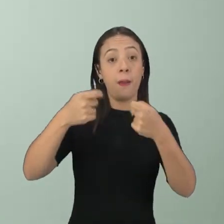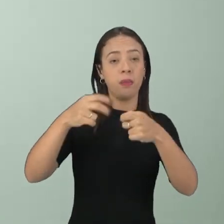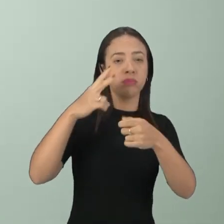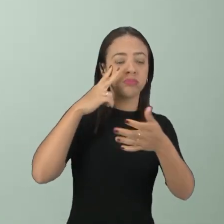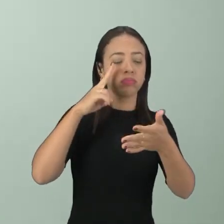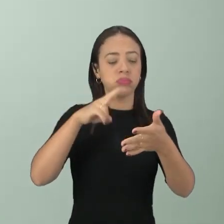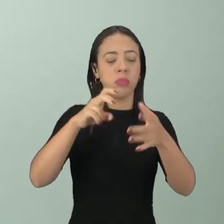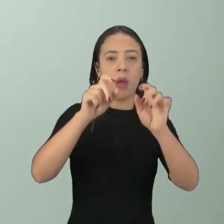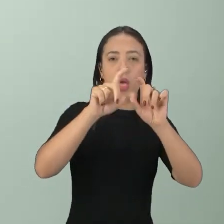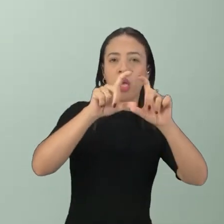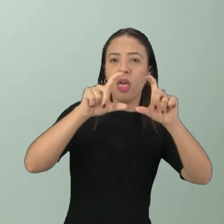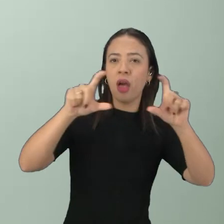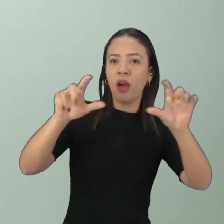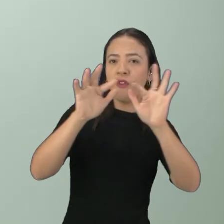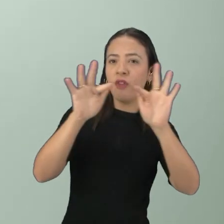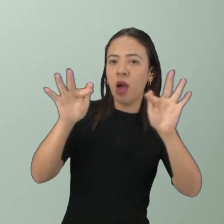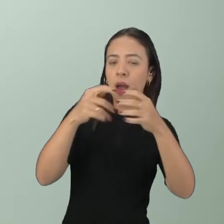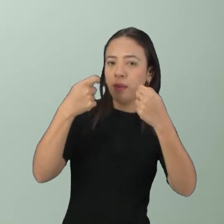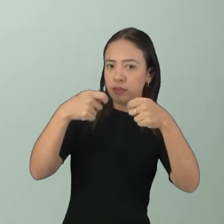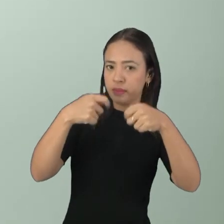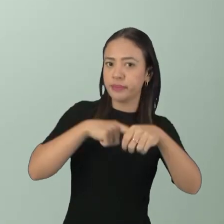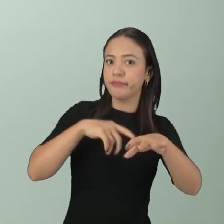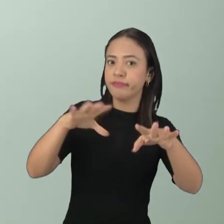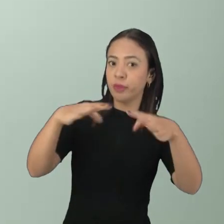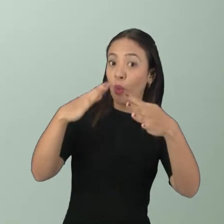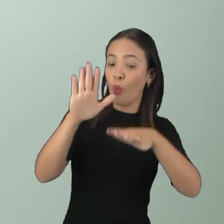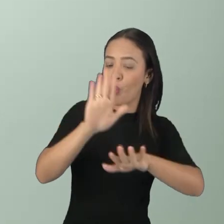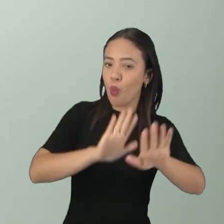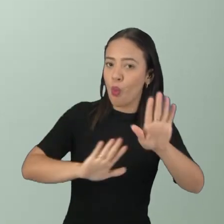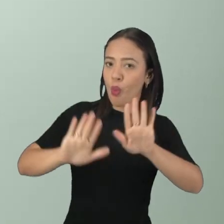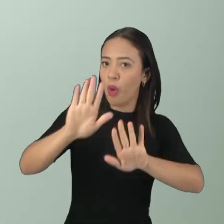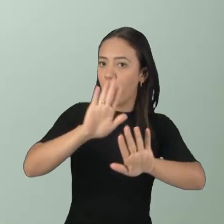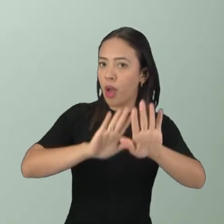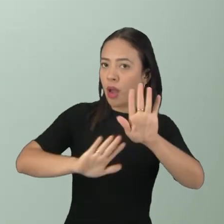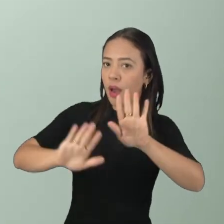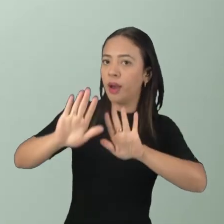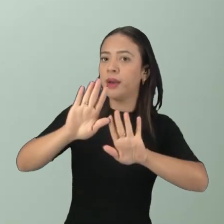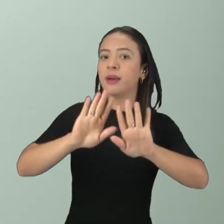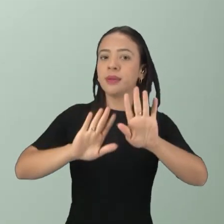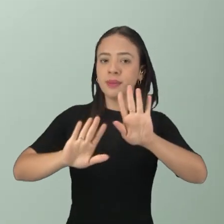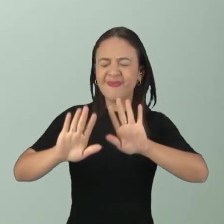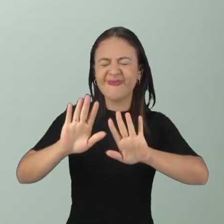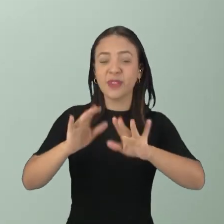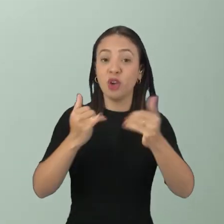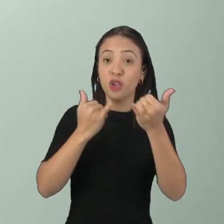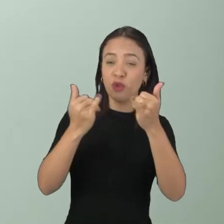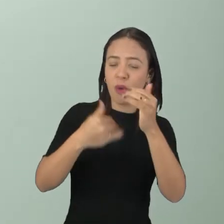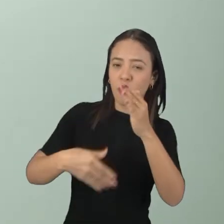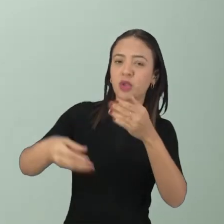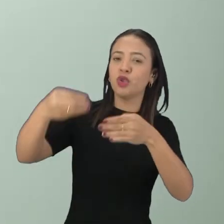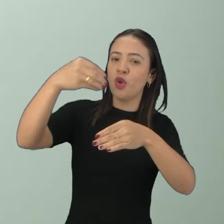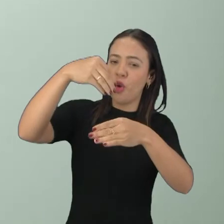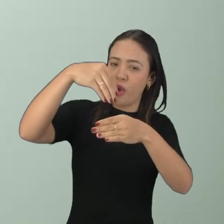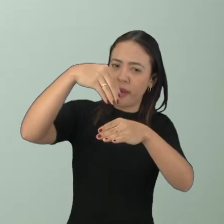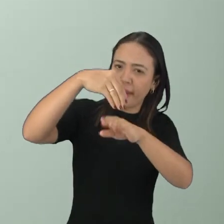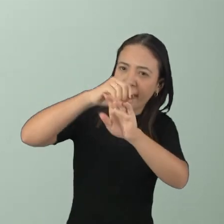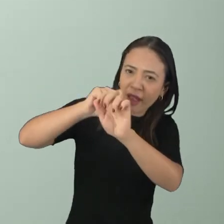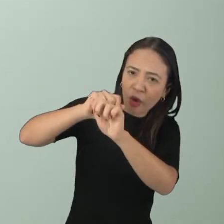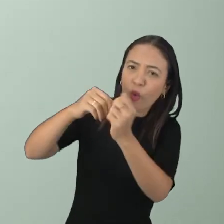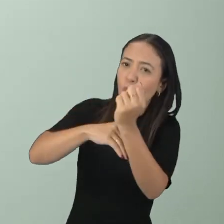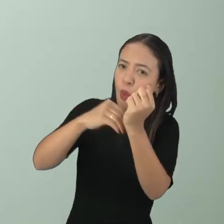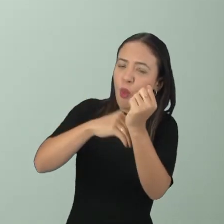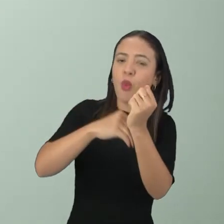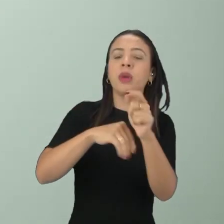nos enunciados, tá bom? Cuidado com as pegadinhas das questões, verificar cada